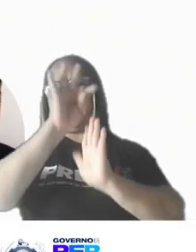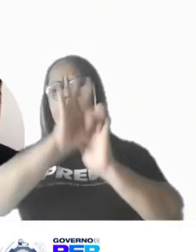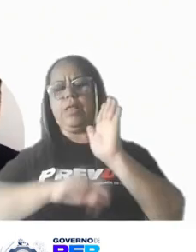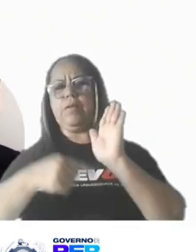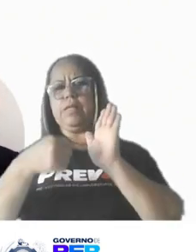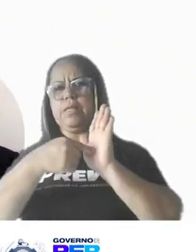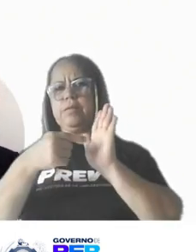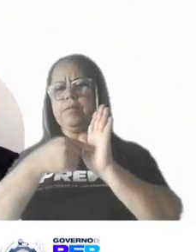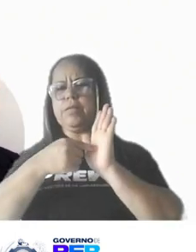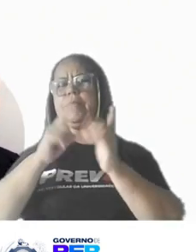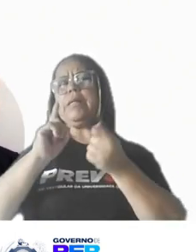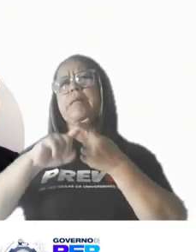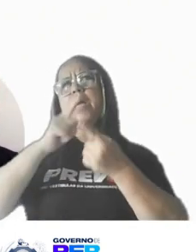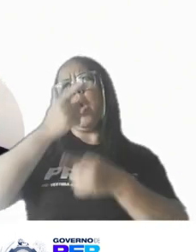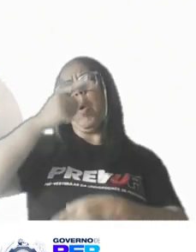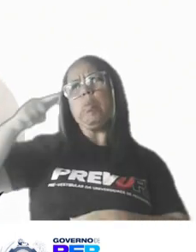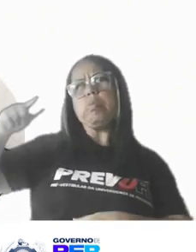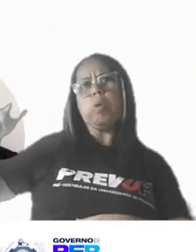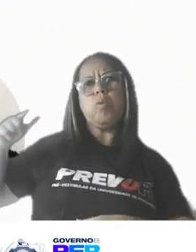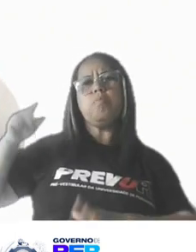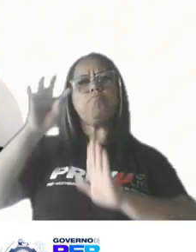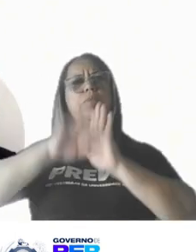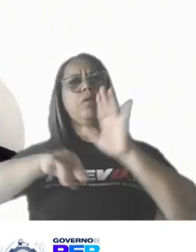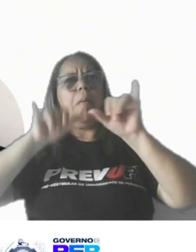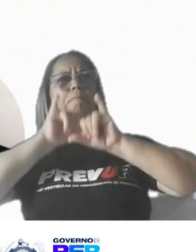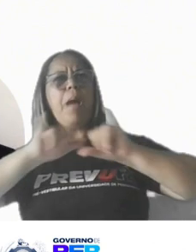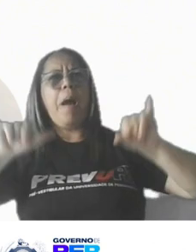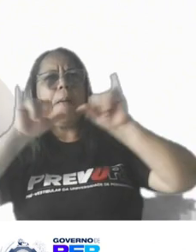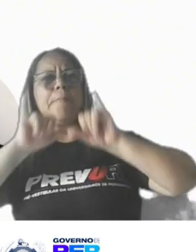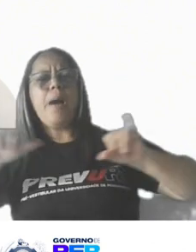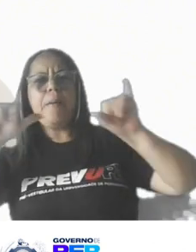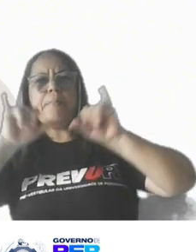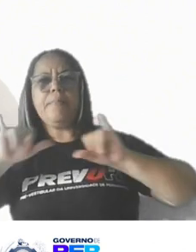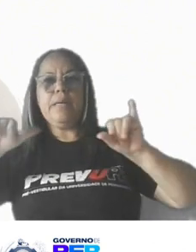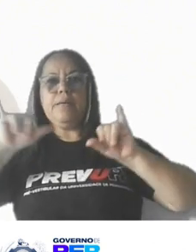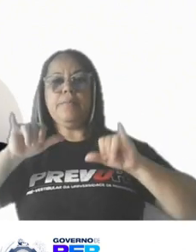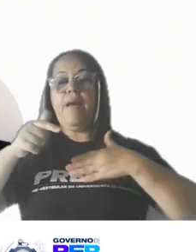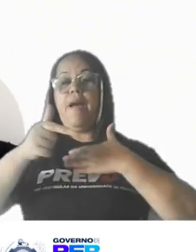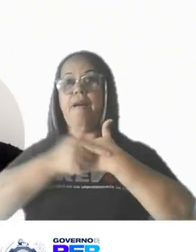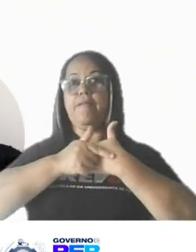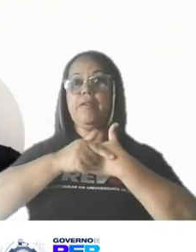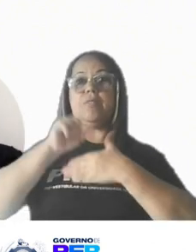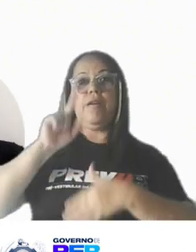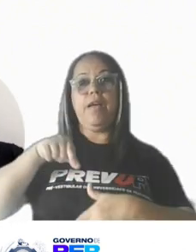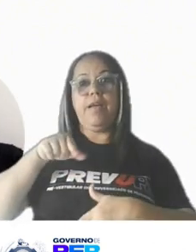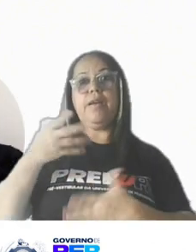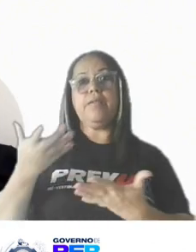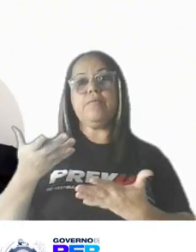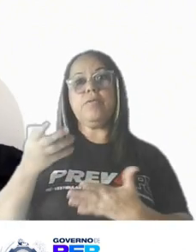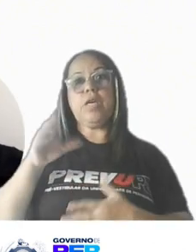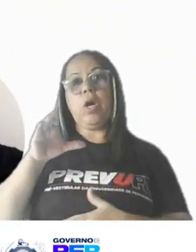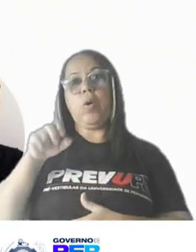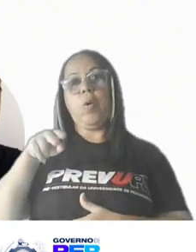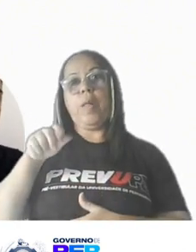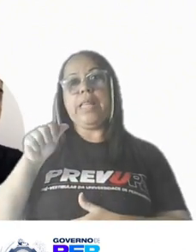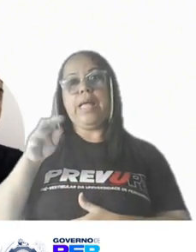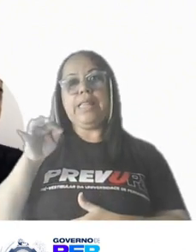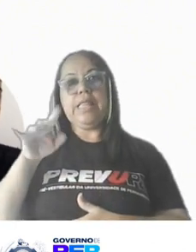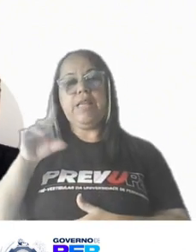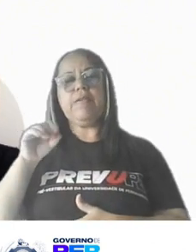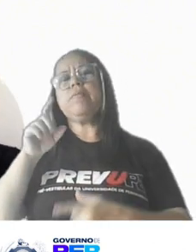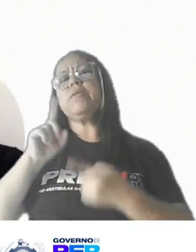acima, bem como na grande maioria dos textos publicitários, a função da linguagem predominante é a função conativa,